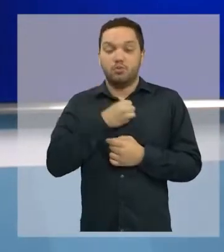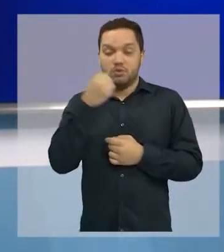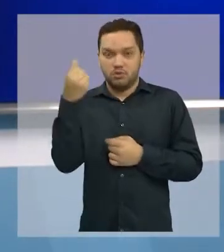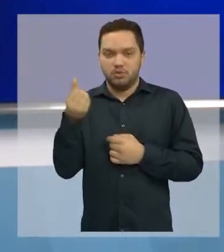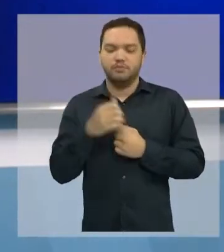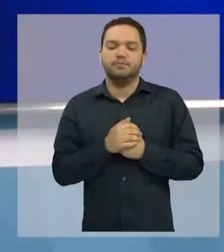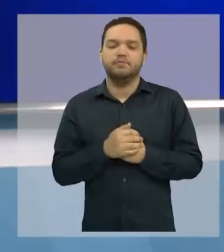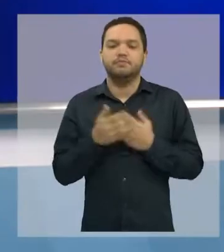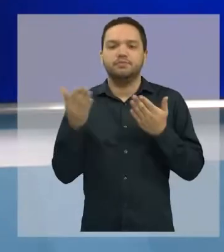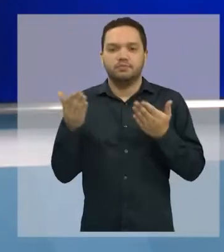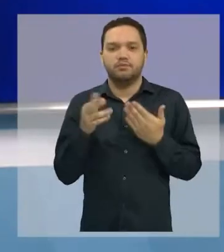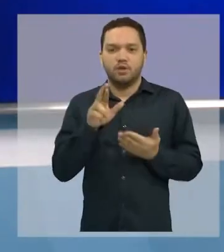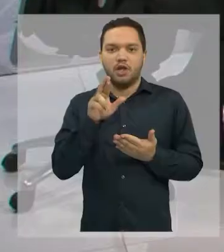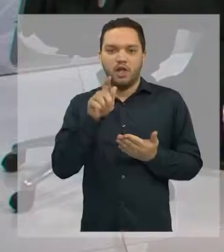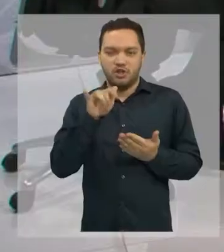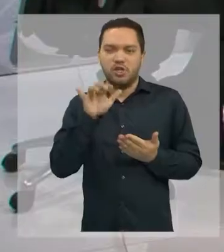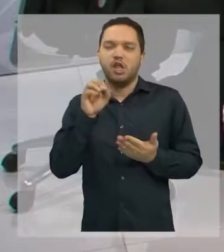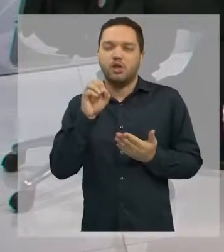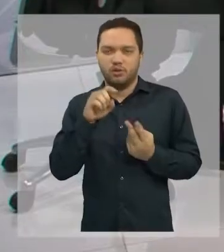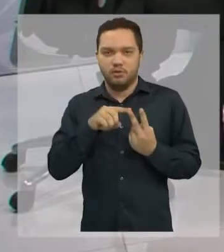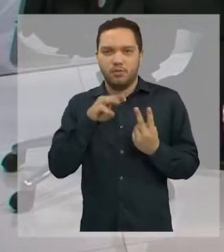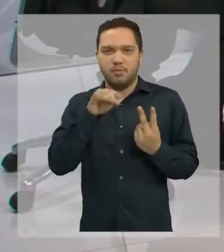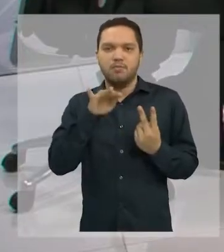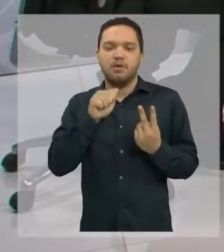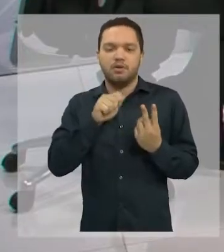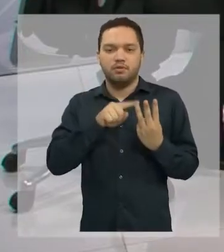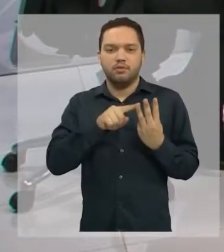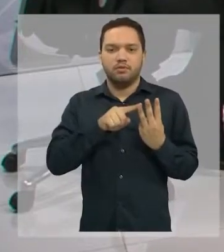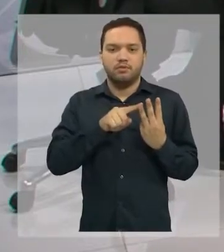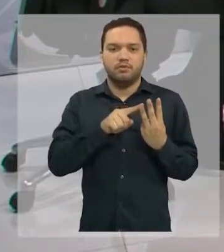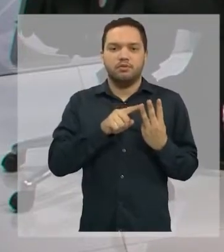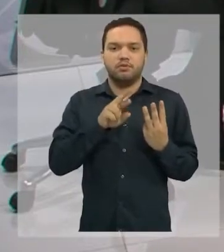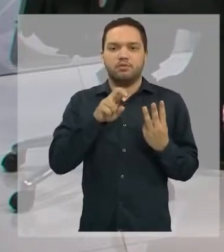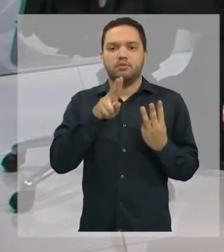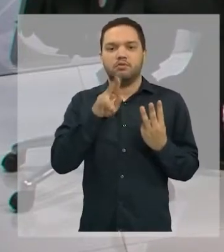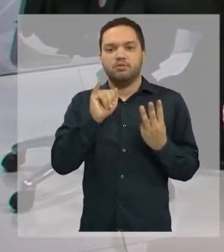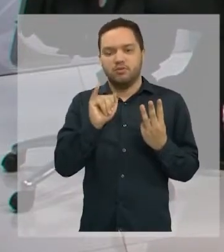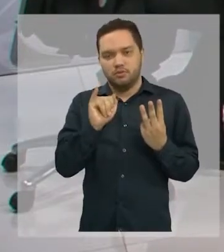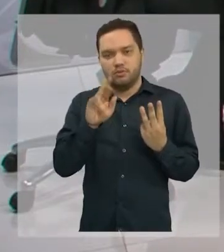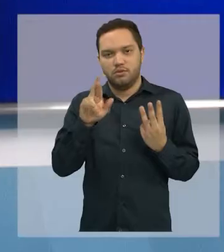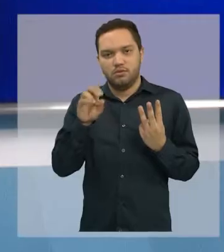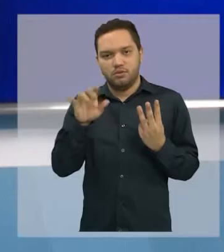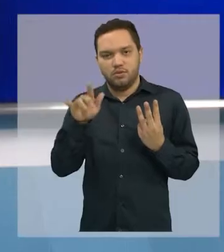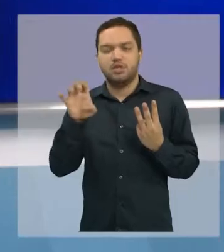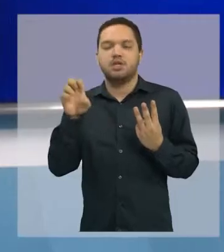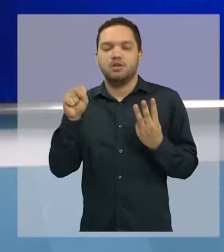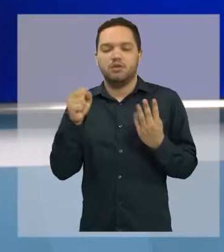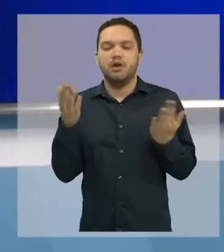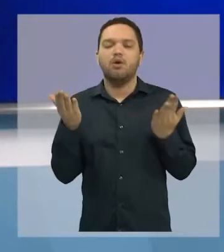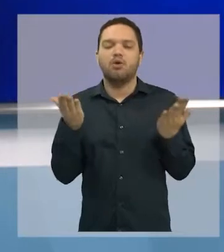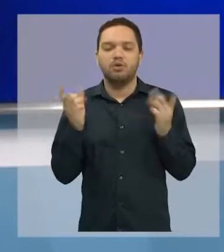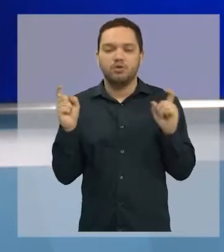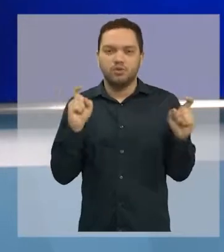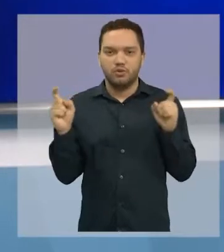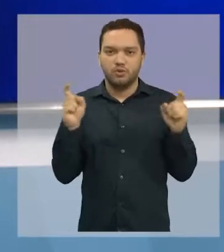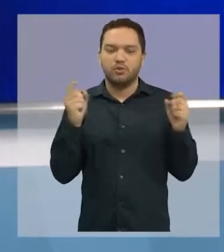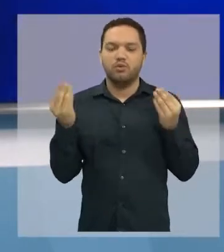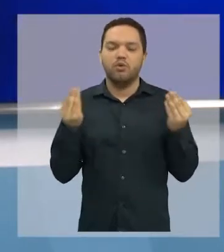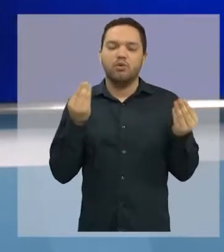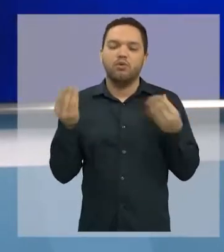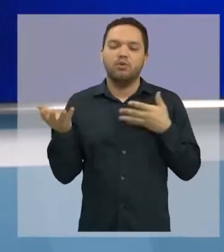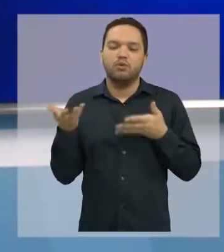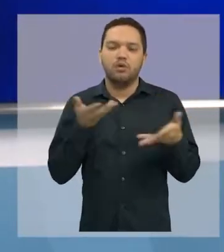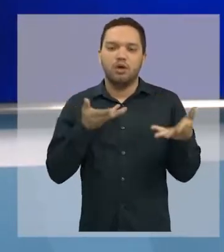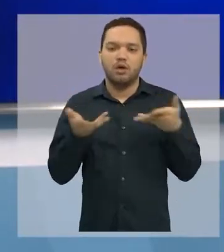dos nossos debatedores, os doutores Reginaldo Vasconcelos, Maia Filho e Rui Martinho Rodrigues. Estamos discutindo